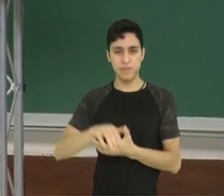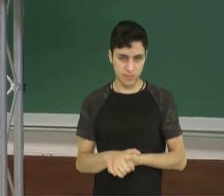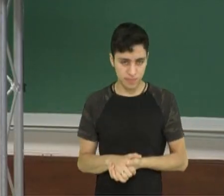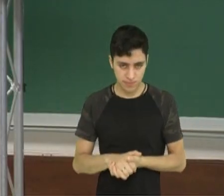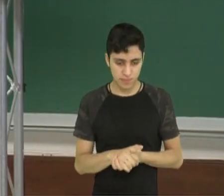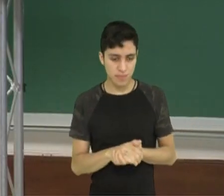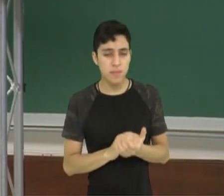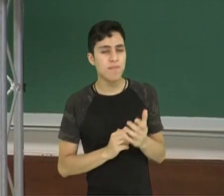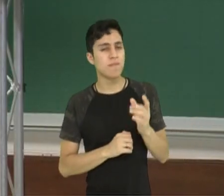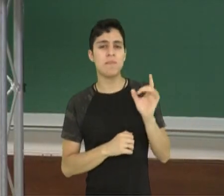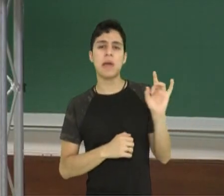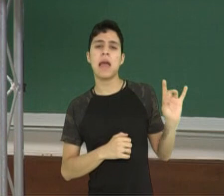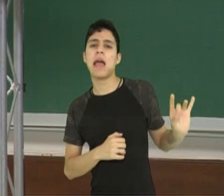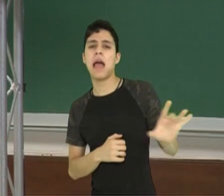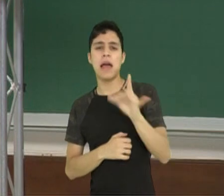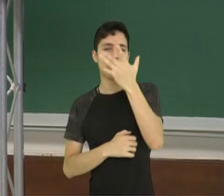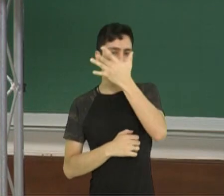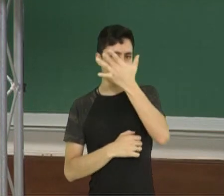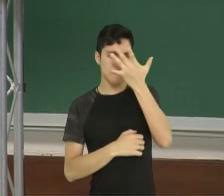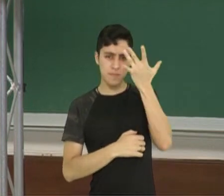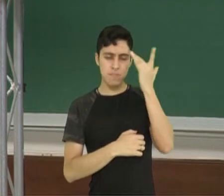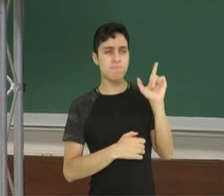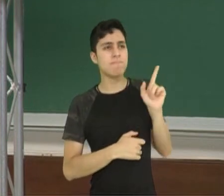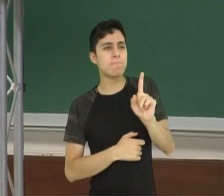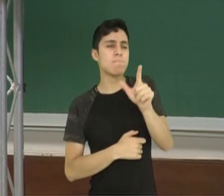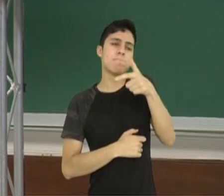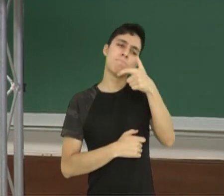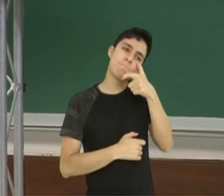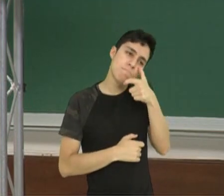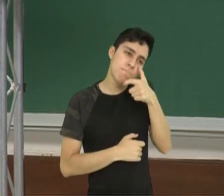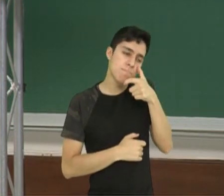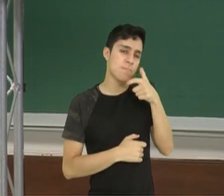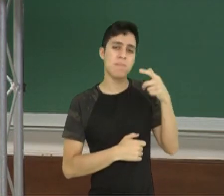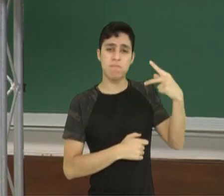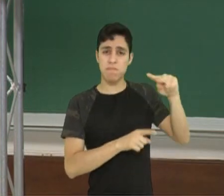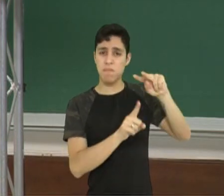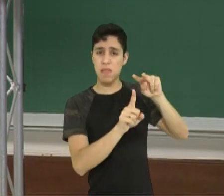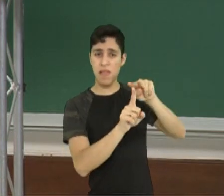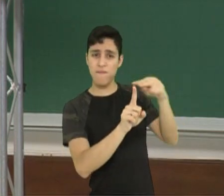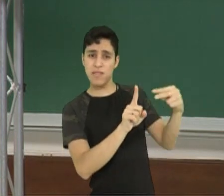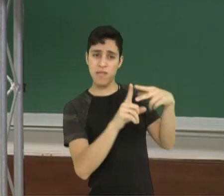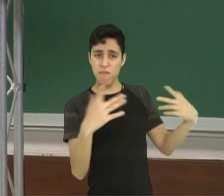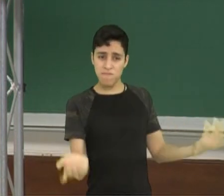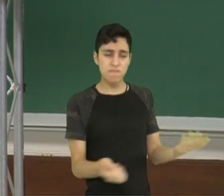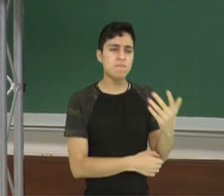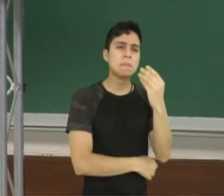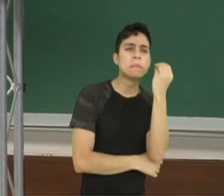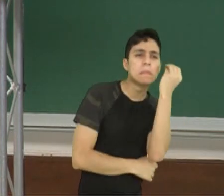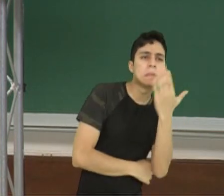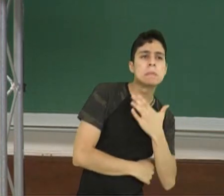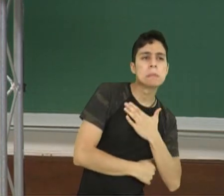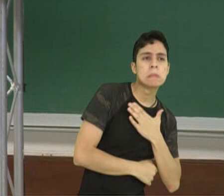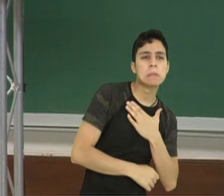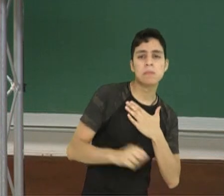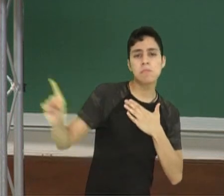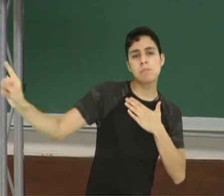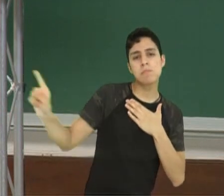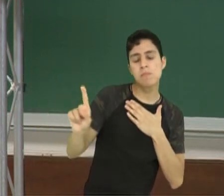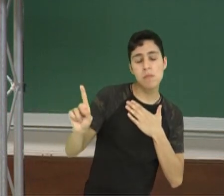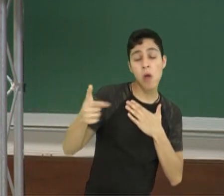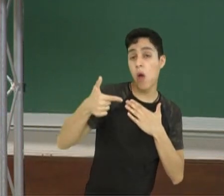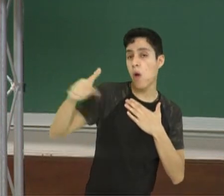for lá prestigiar essa obra, essa instalação, vai ter a sua visão da obra, né? Então ela é única, ela é efêmera, ela